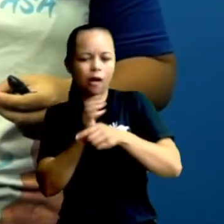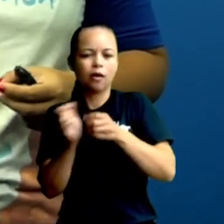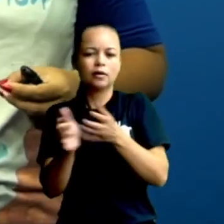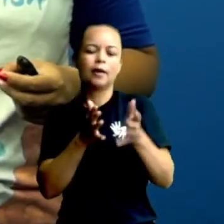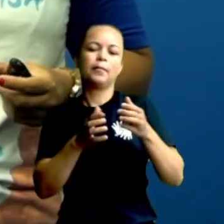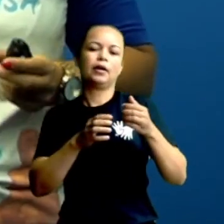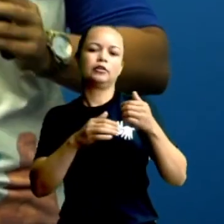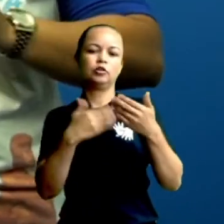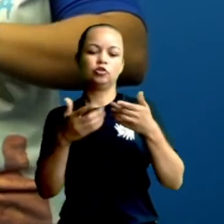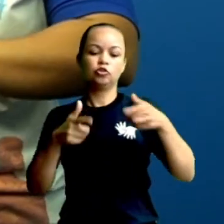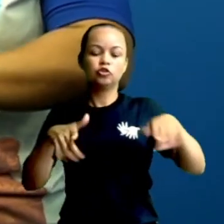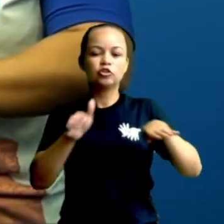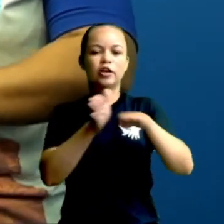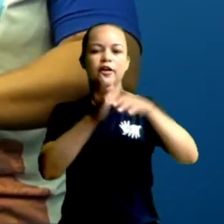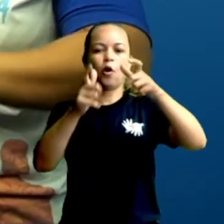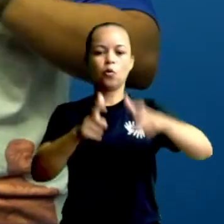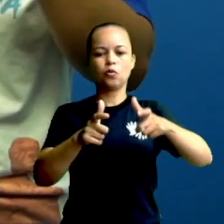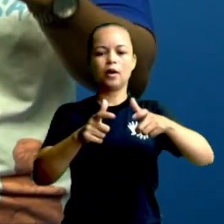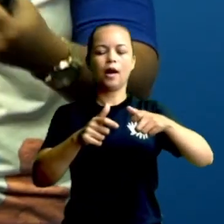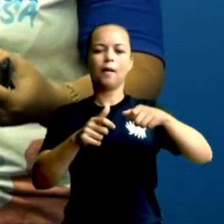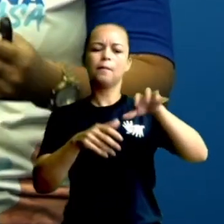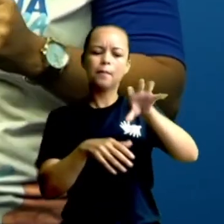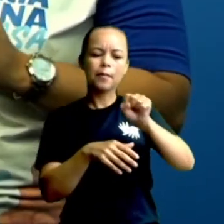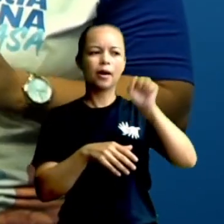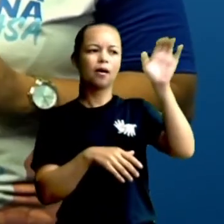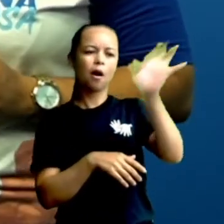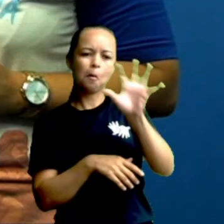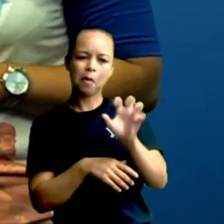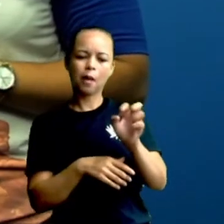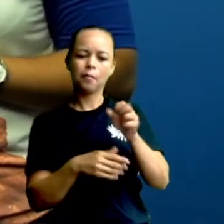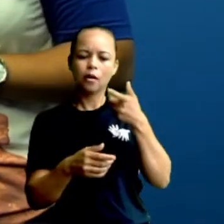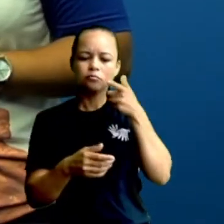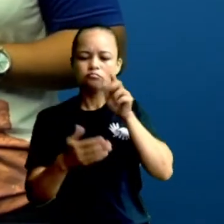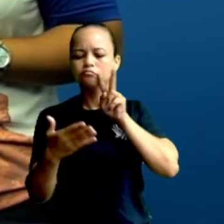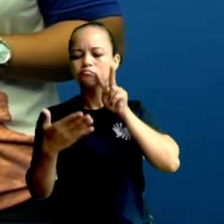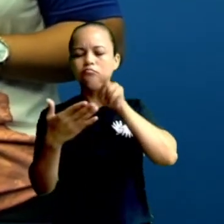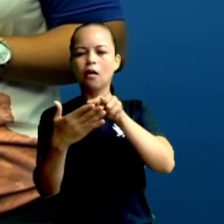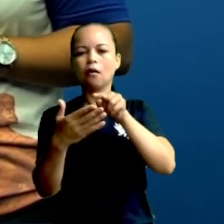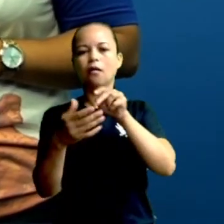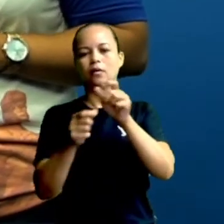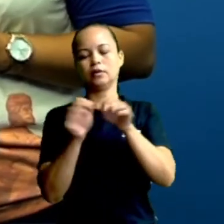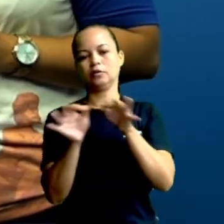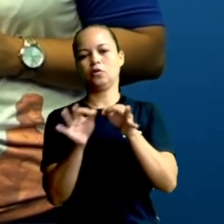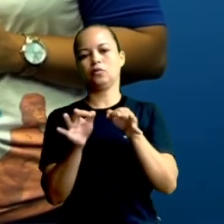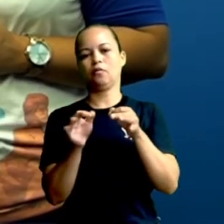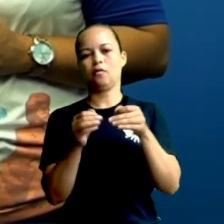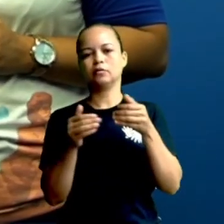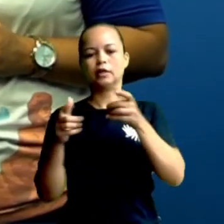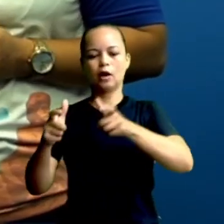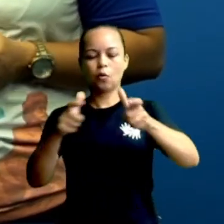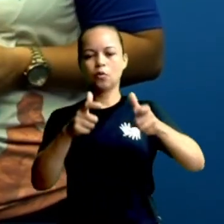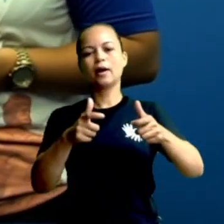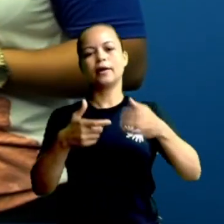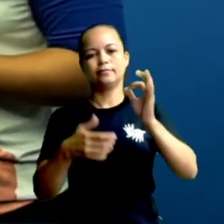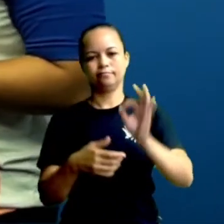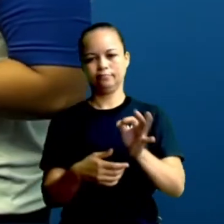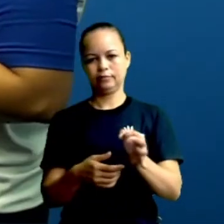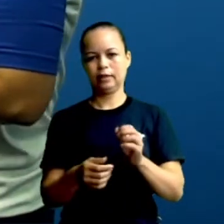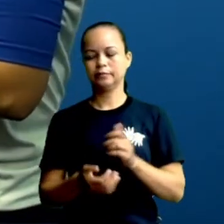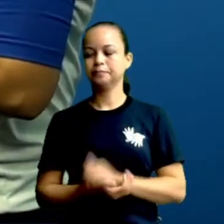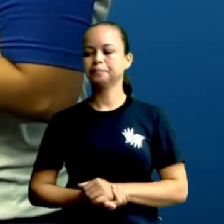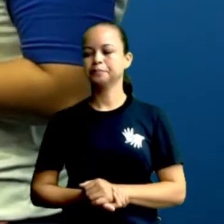preciso chegar em algum lugar e eu pegar aquele mapa, eu consiga chegar através das coordenadas, tá certo?